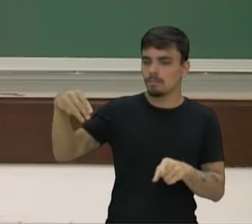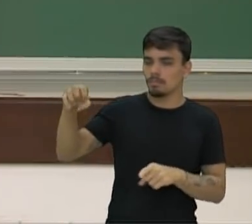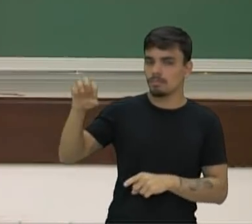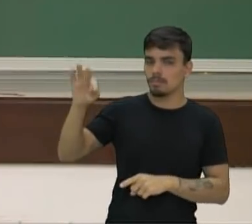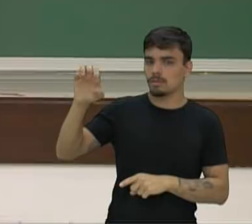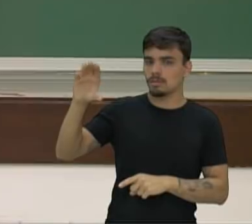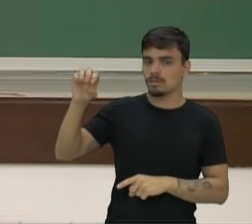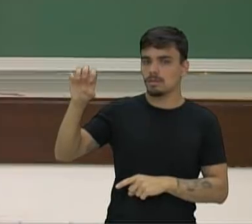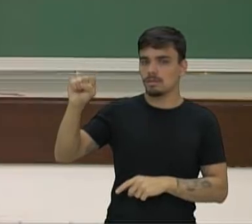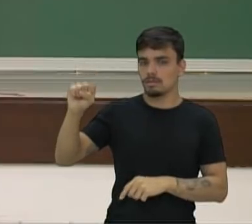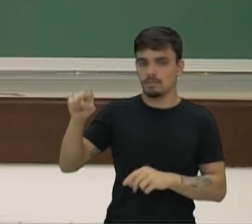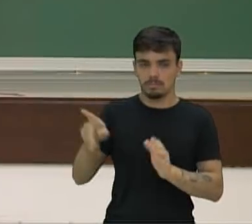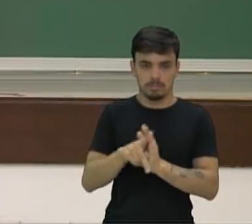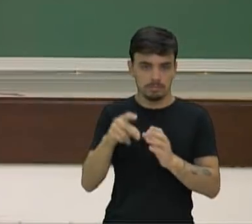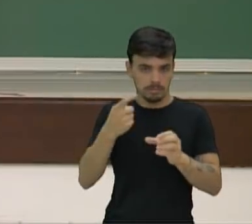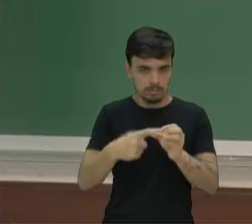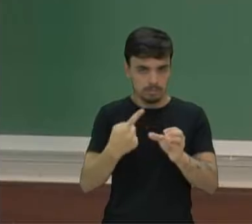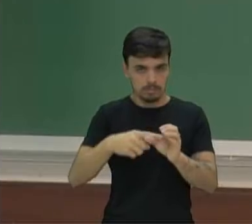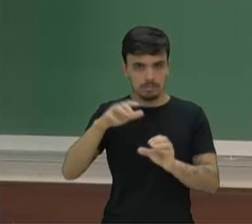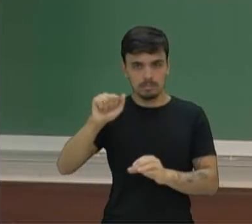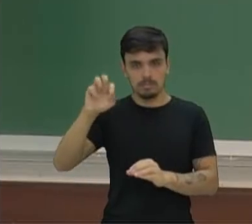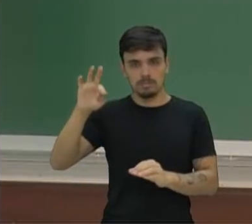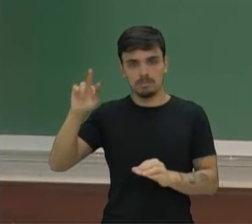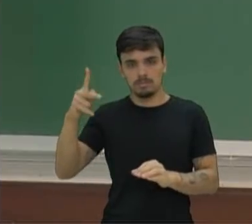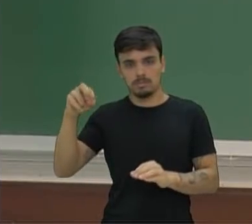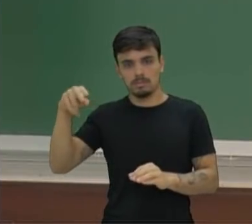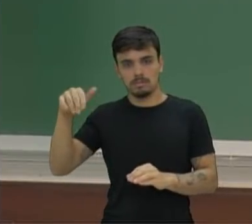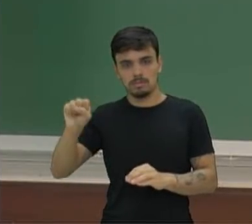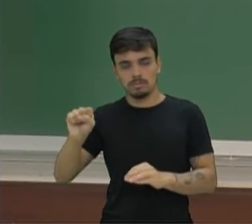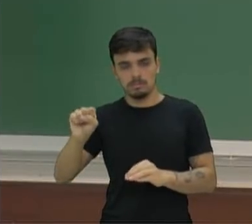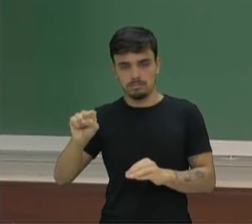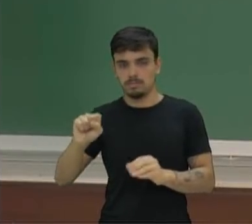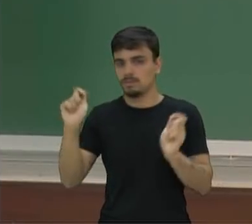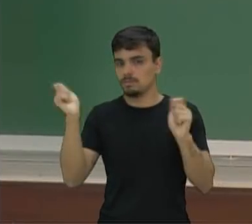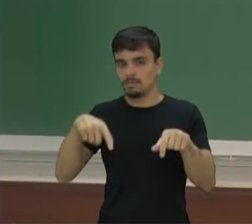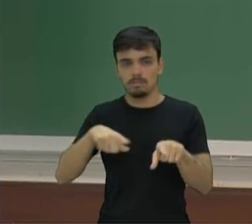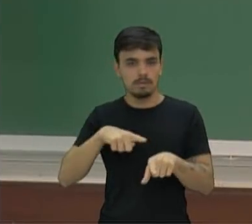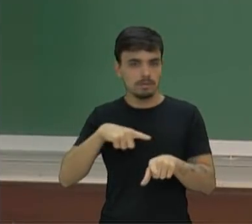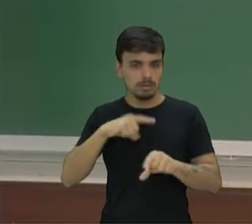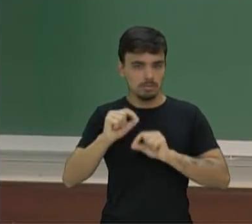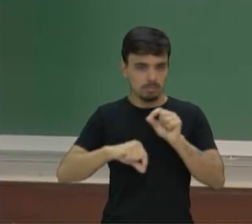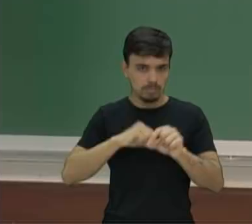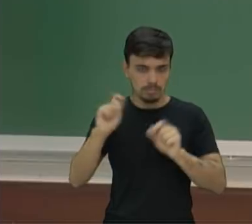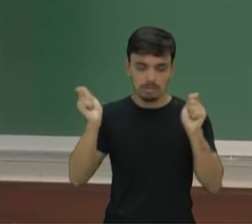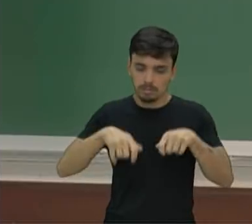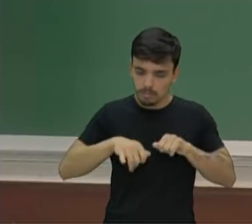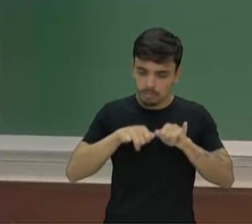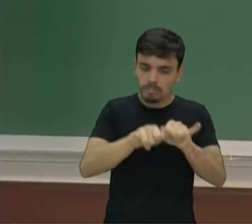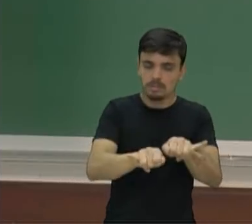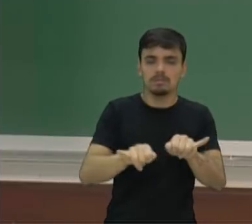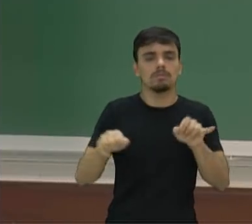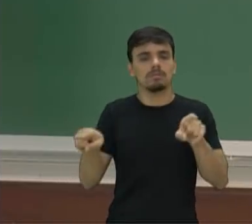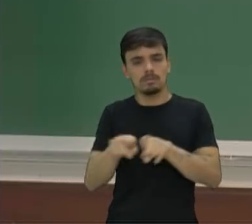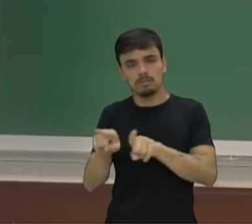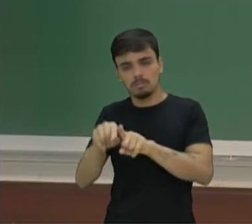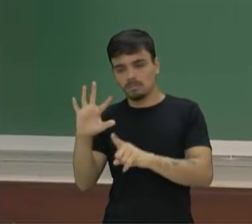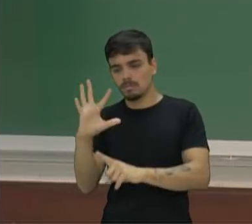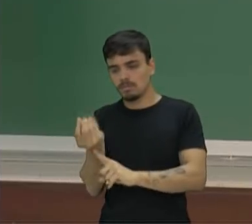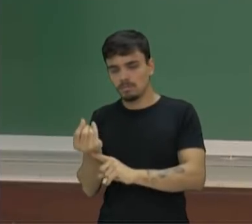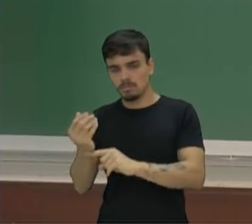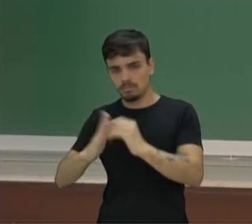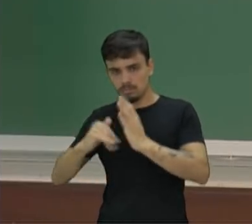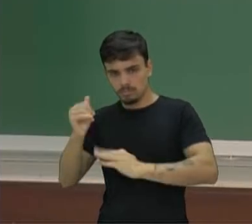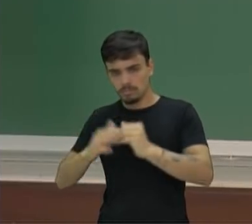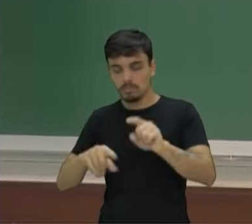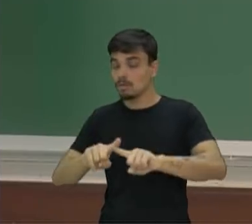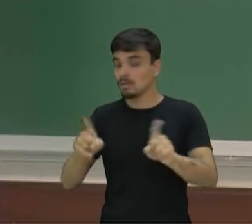lá da cidade de Atenas. Eles não podem ter propriedades dentro da cidade, podem ser comerciantes, podem ser artesãos, até porque